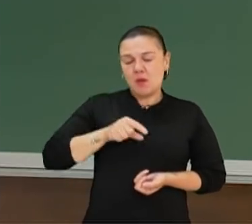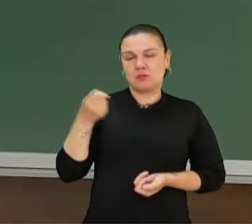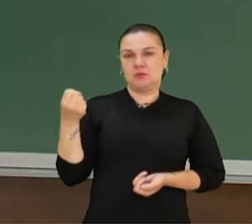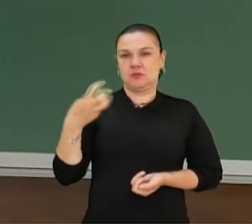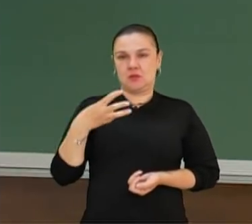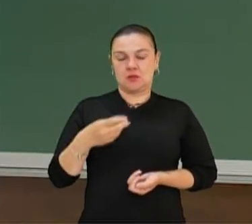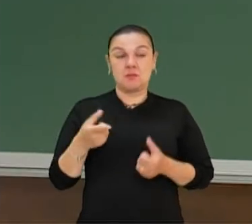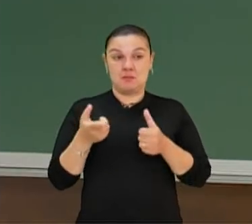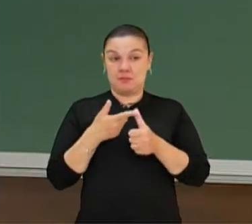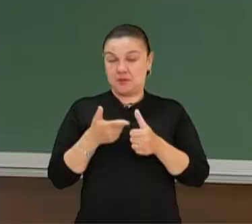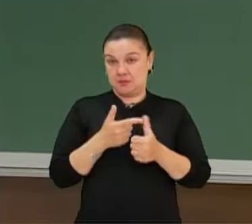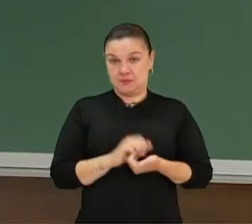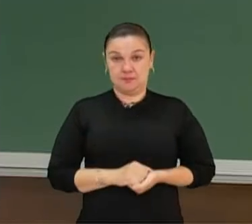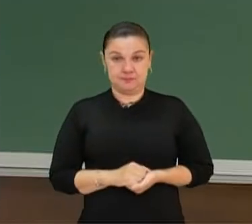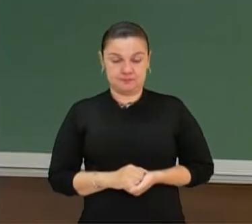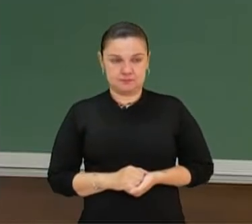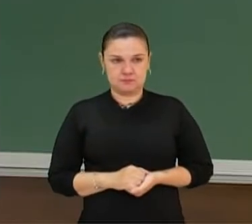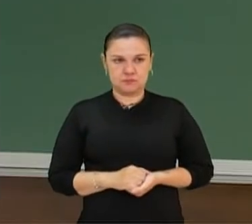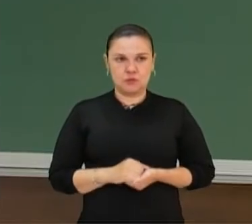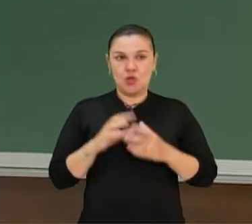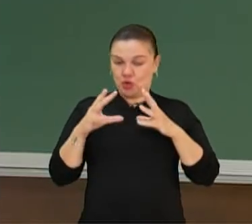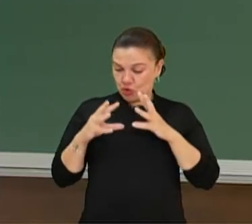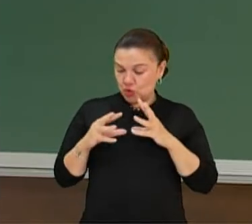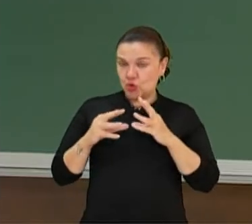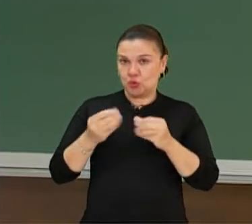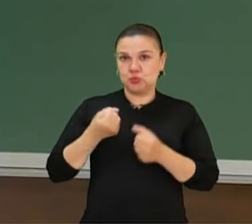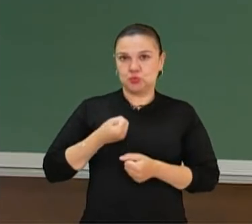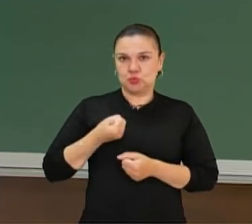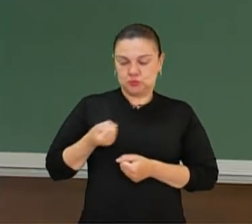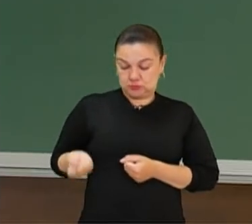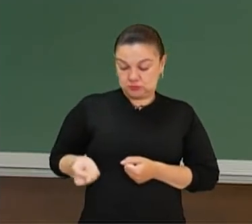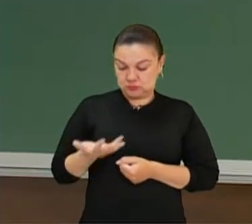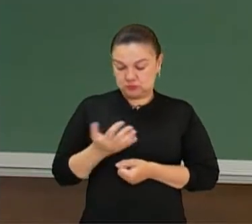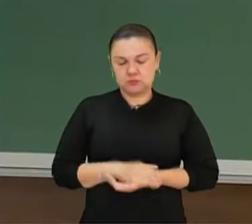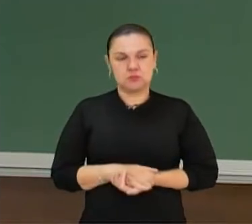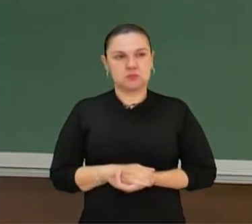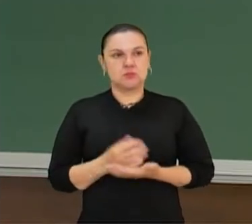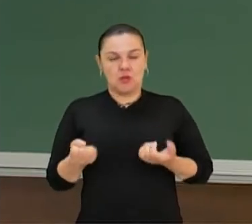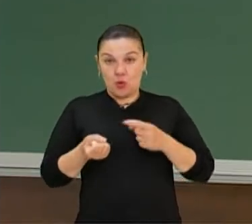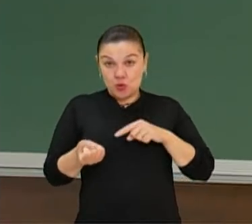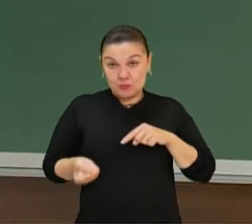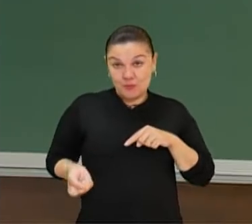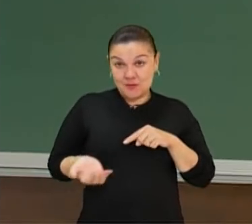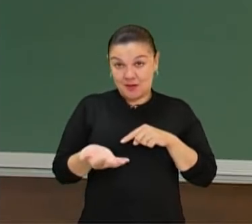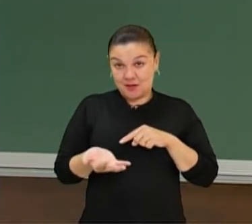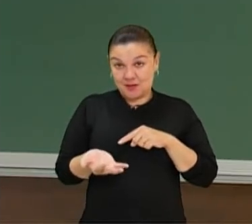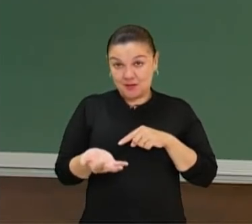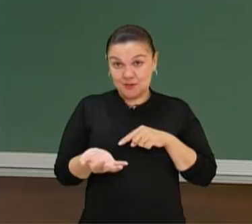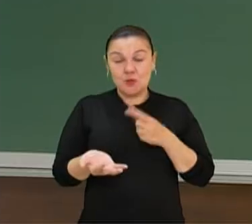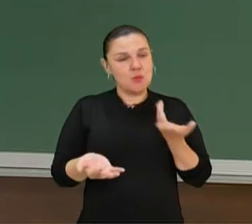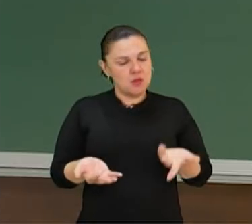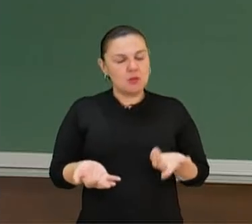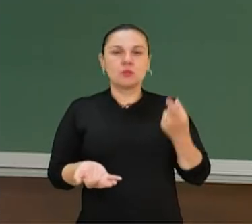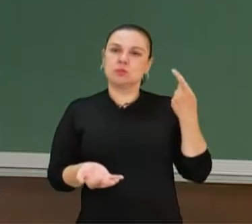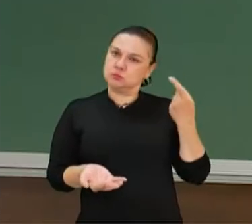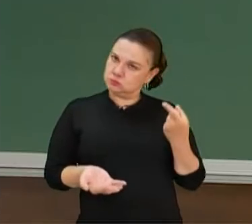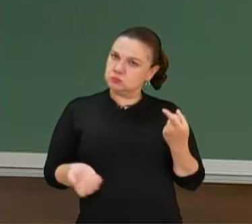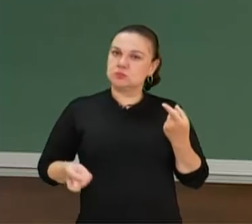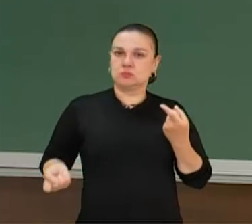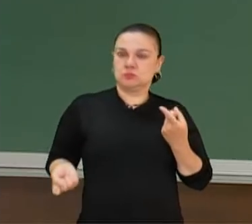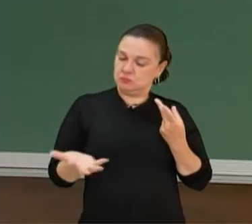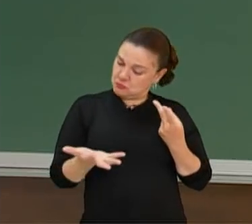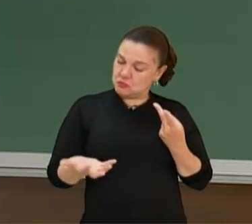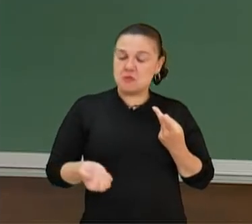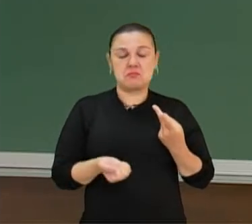o primeiro passo, vamos descobrir todos os resultados possíveis de um dado. Bom, quando eu lanço um dado, pode sair o número 1,